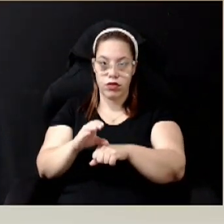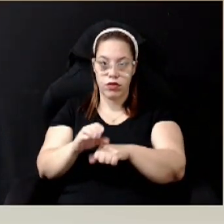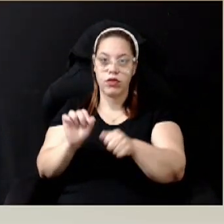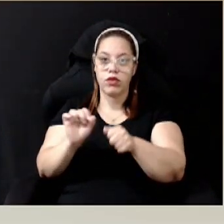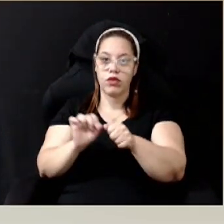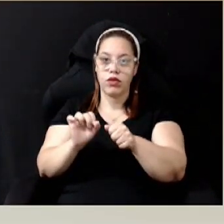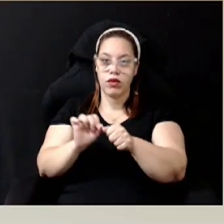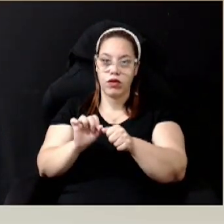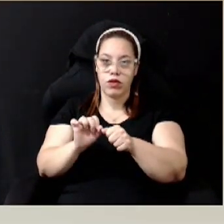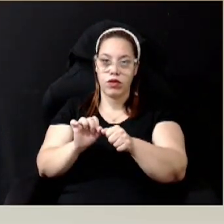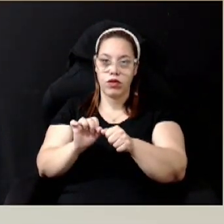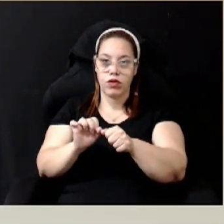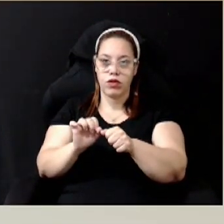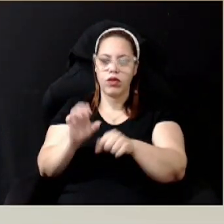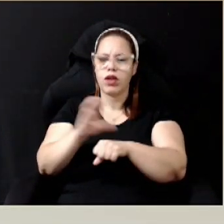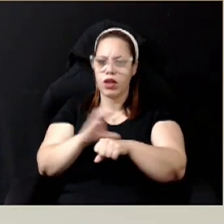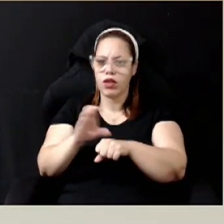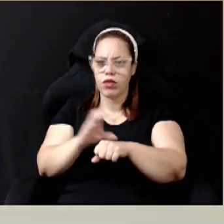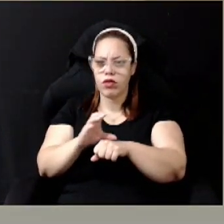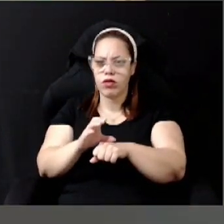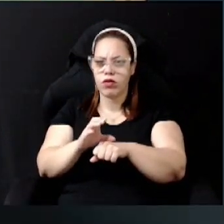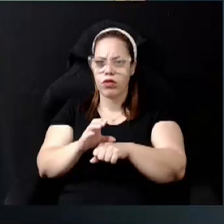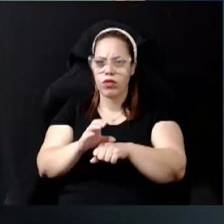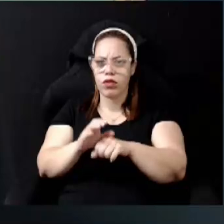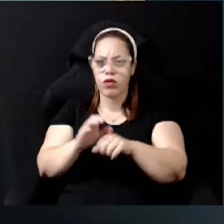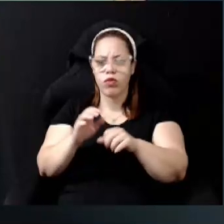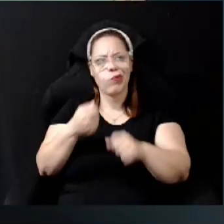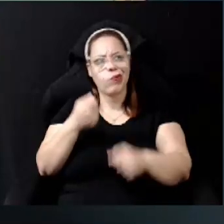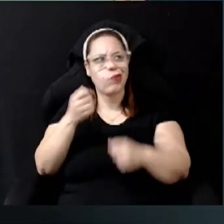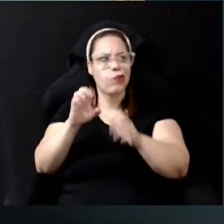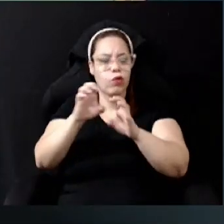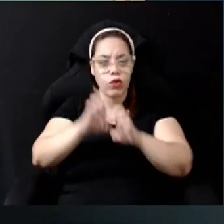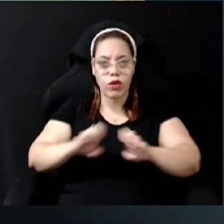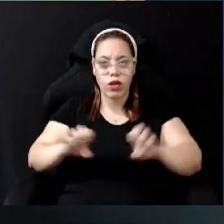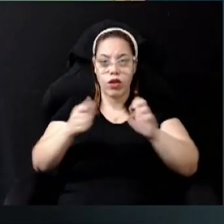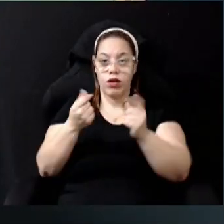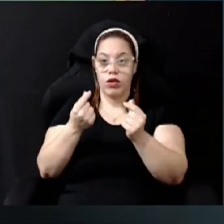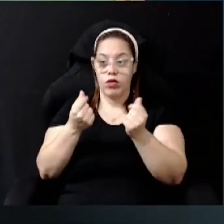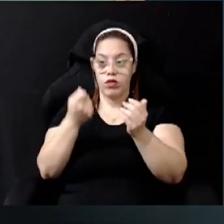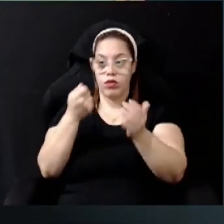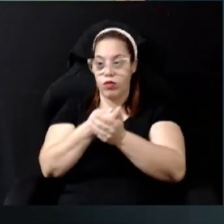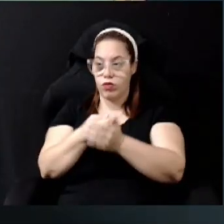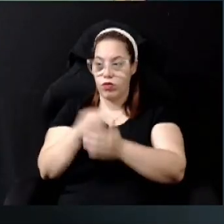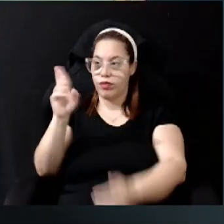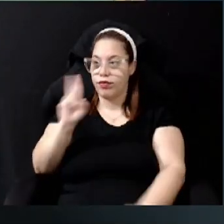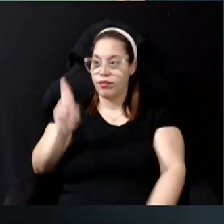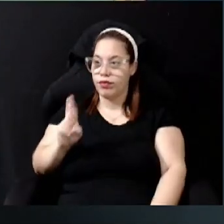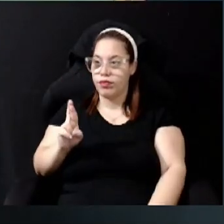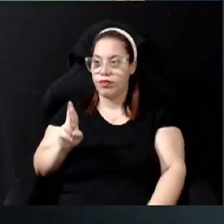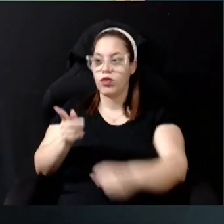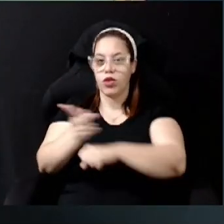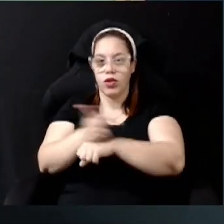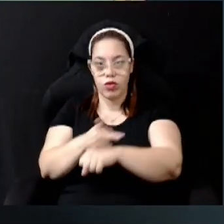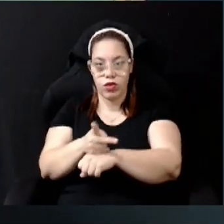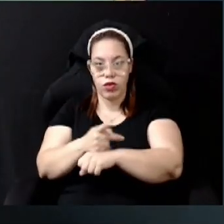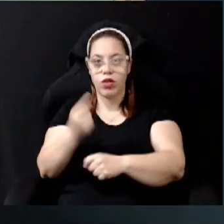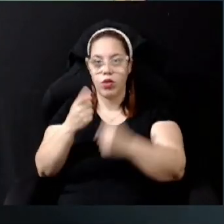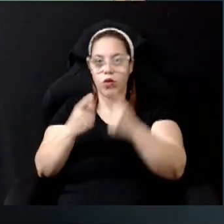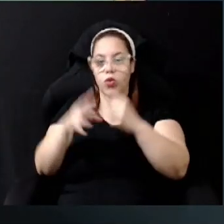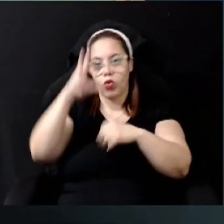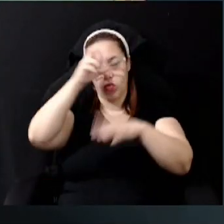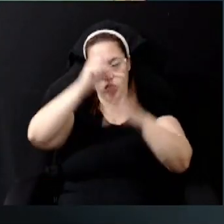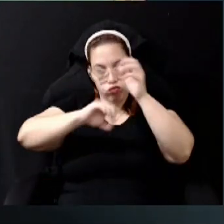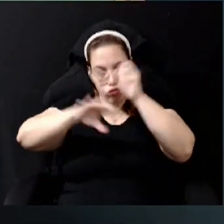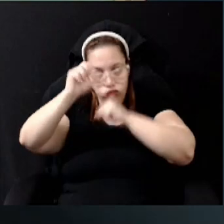até para saber se estruturar, para saber precificar. Então são algo que eu tive que buscar mesmo um pouco de conhecimento